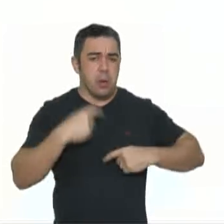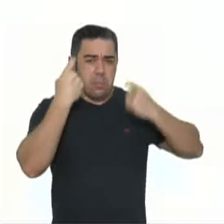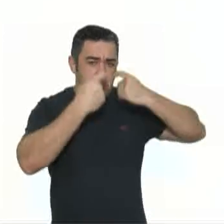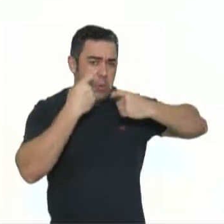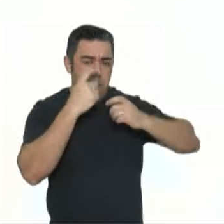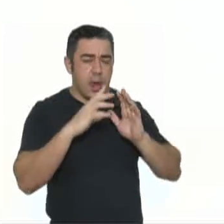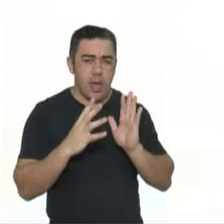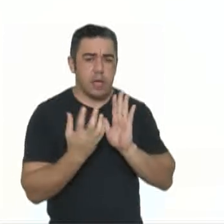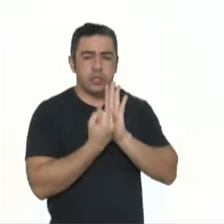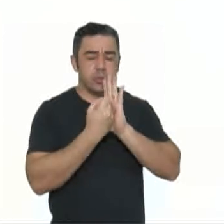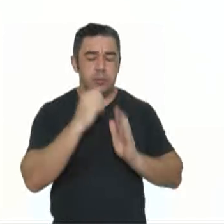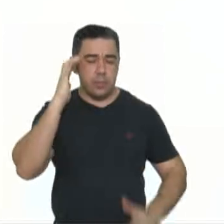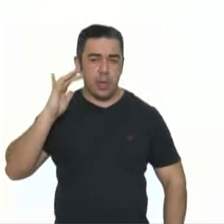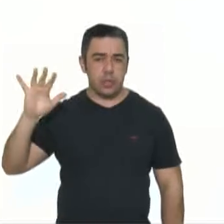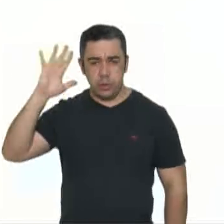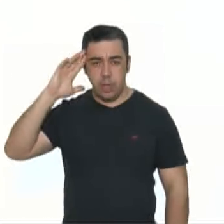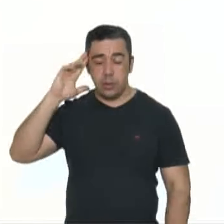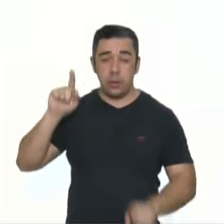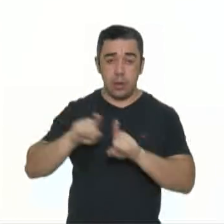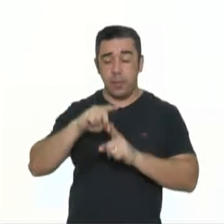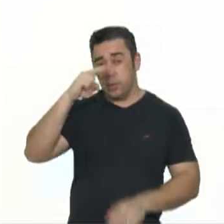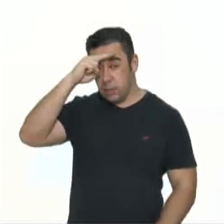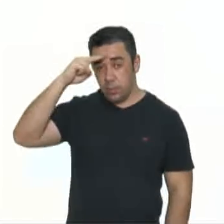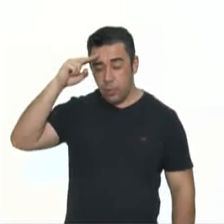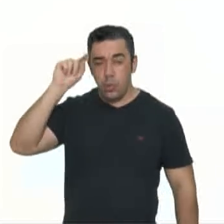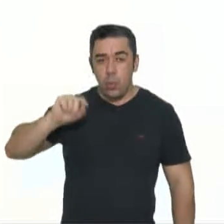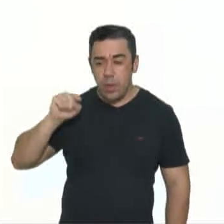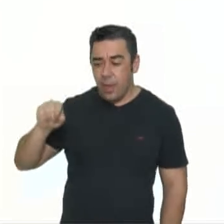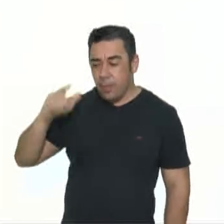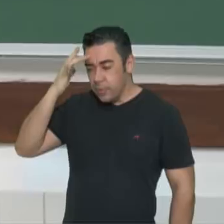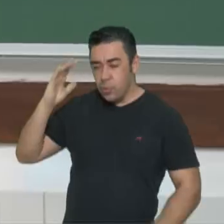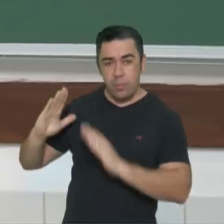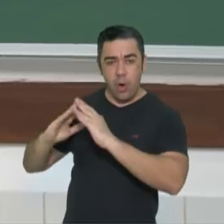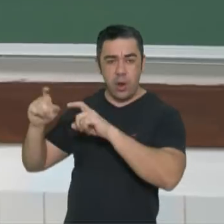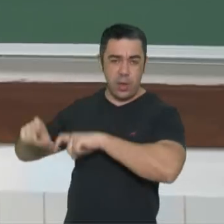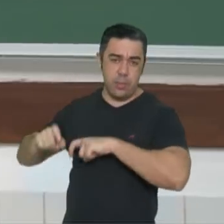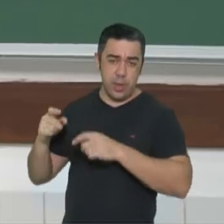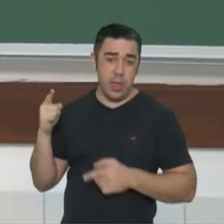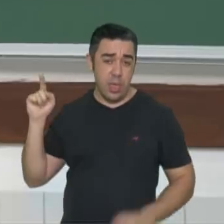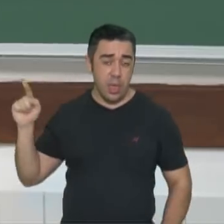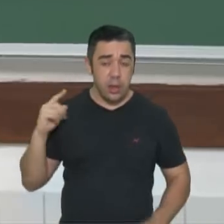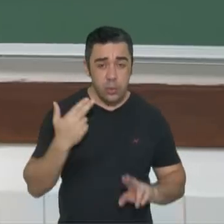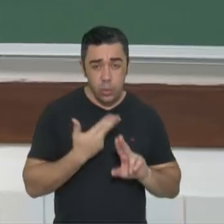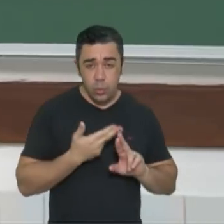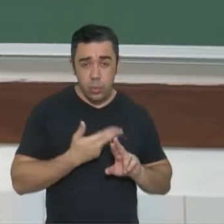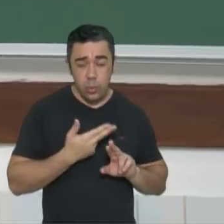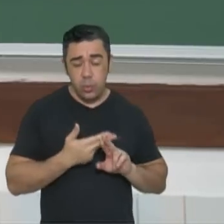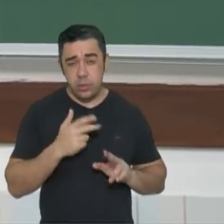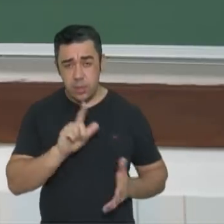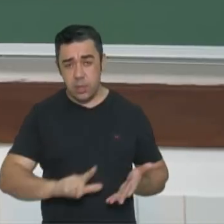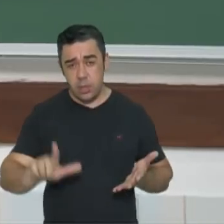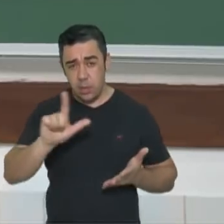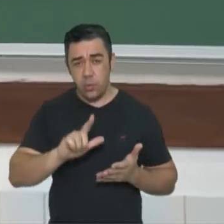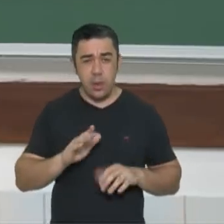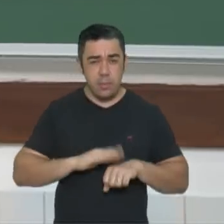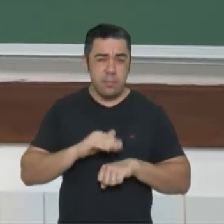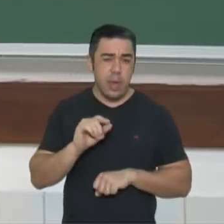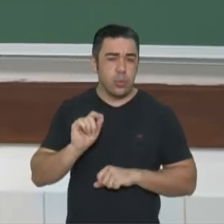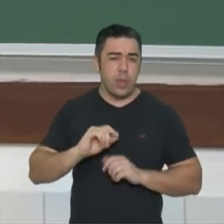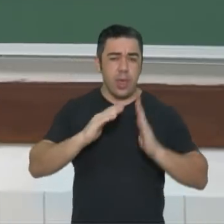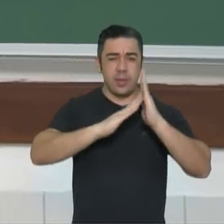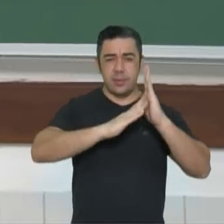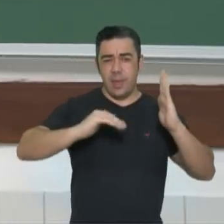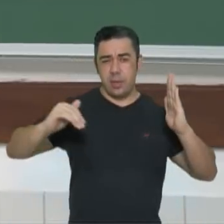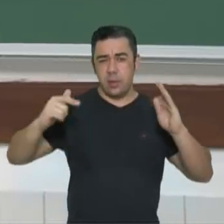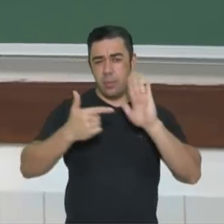registro imaginário e estereotipado do que seria o caipira. Então, eles usam, os literatos nossos, eles têm uma ideia de mais estética,